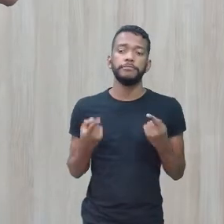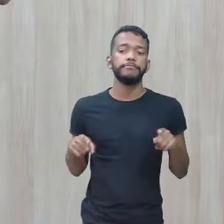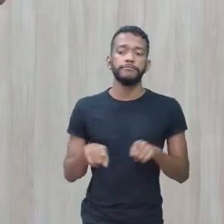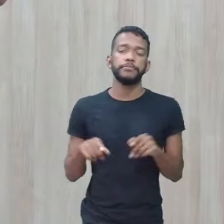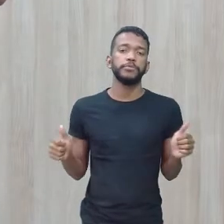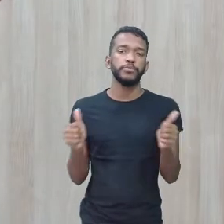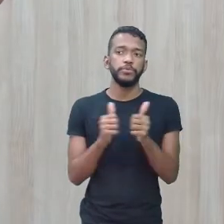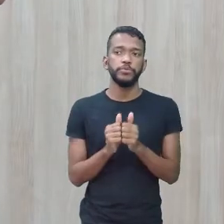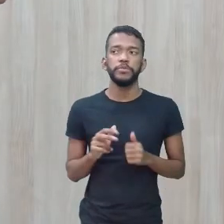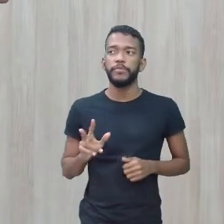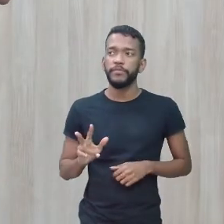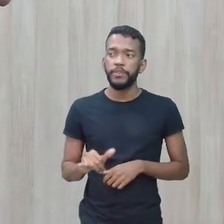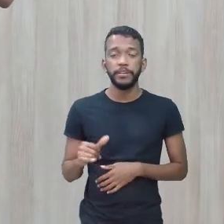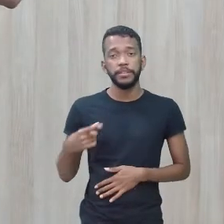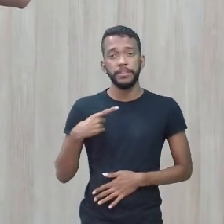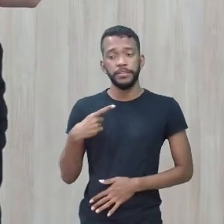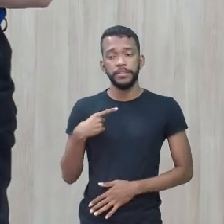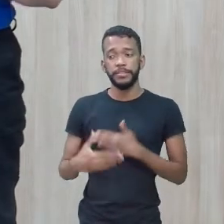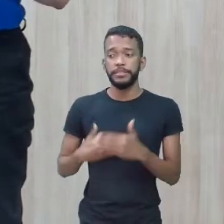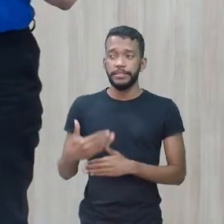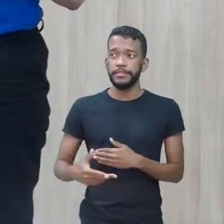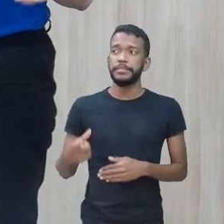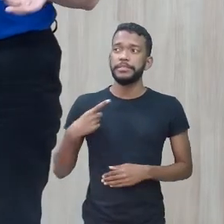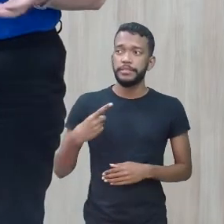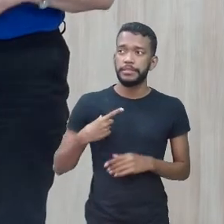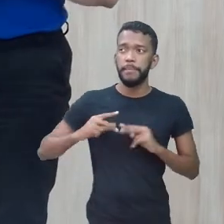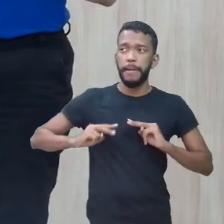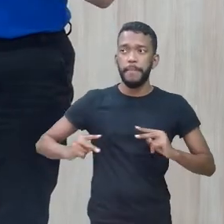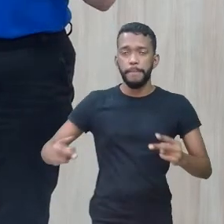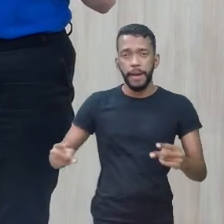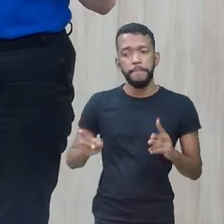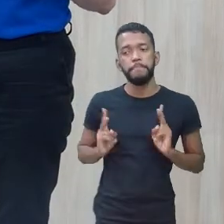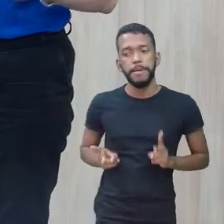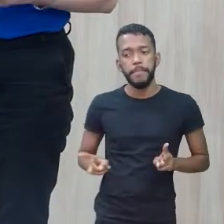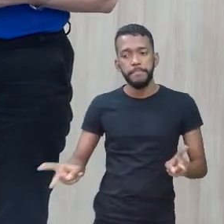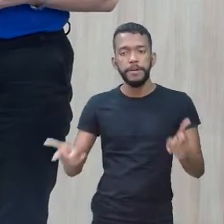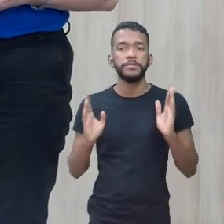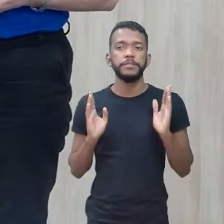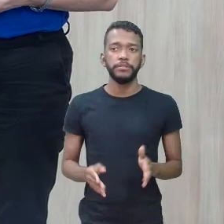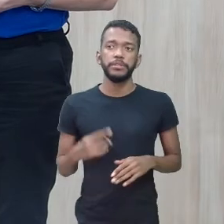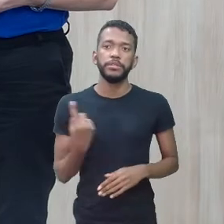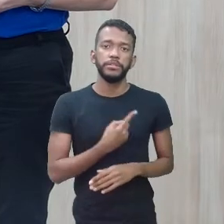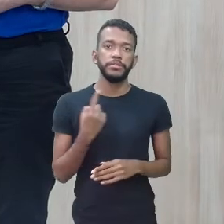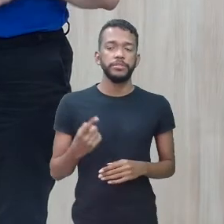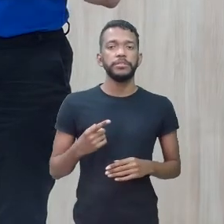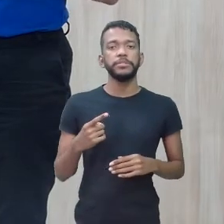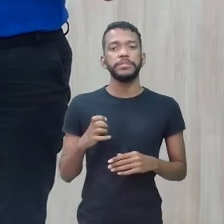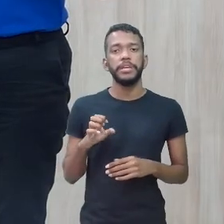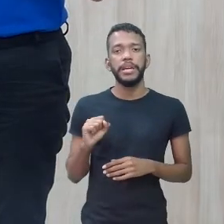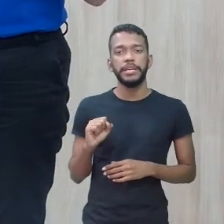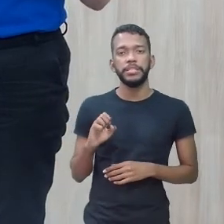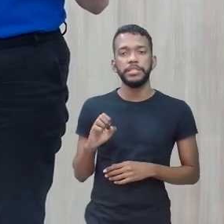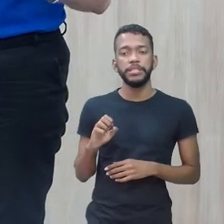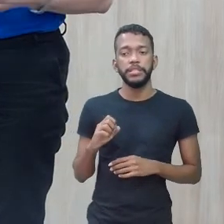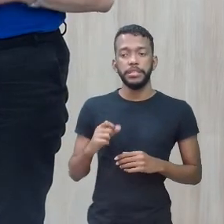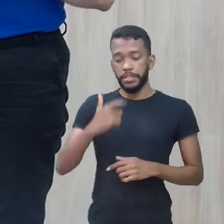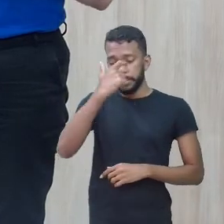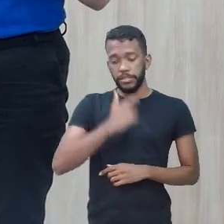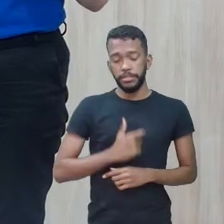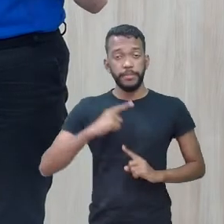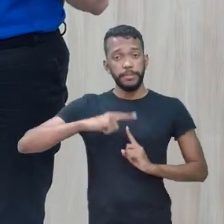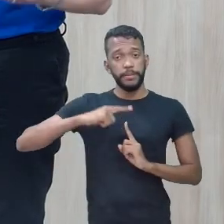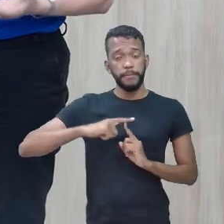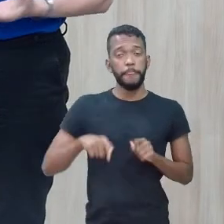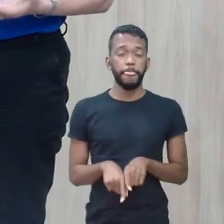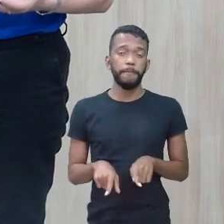conjunto, eles vão gerar, não é, descendentes, perpetuar a nossa espécie, ou seja, acontecer,